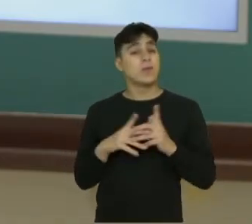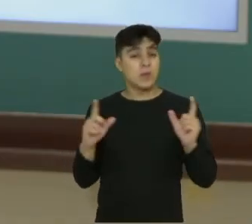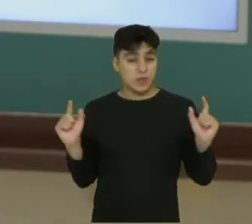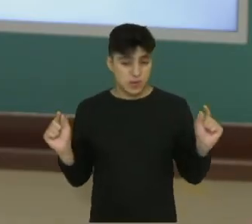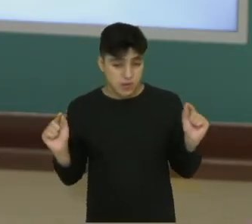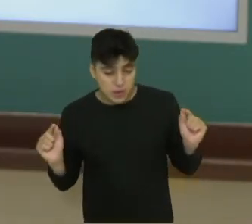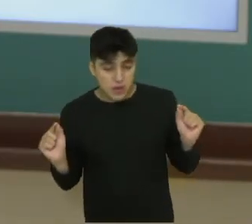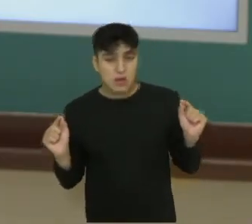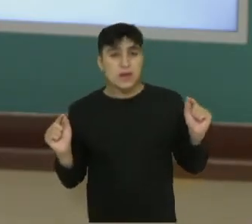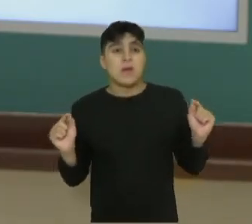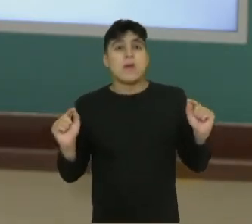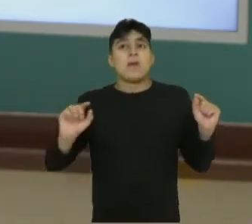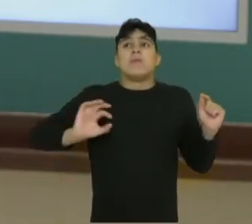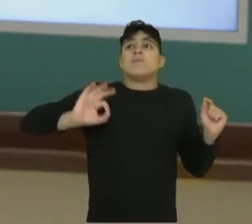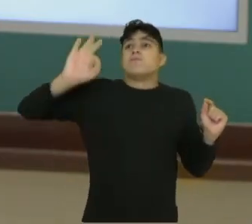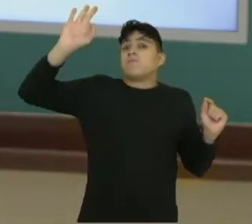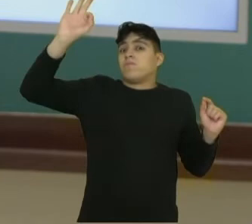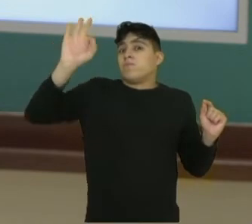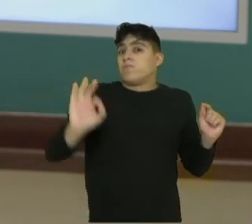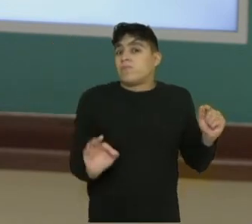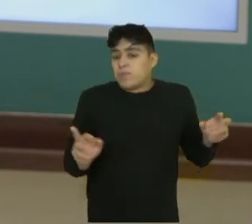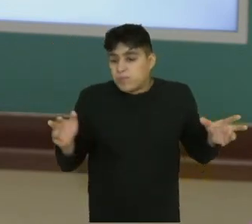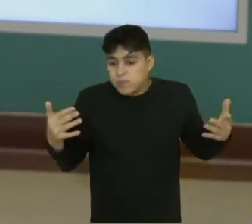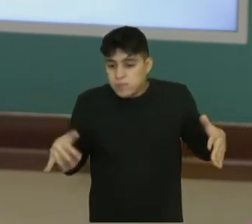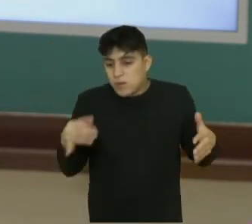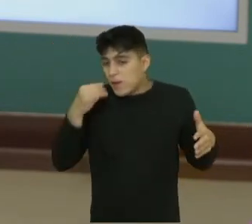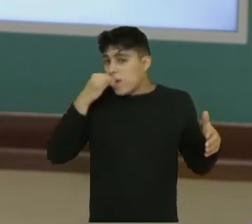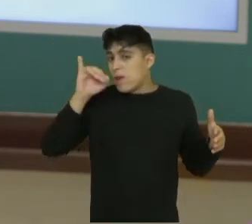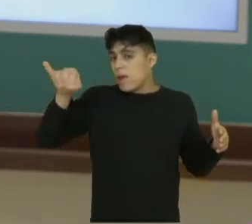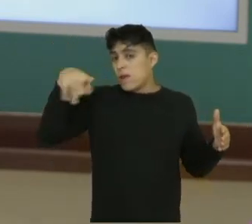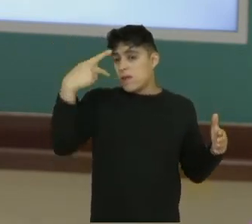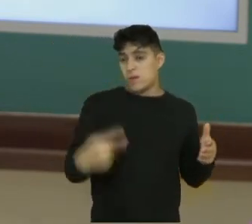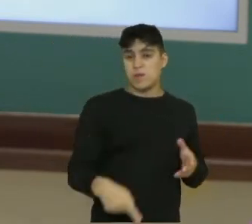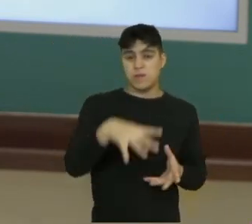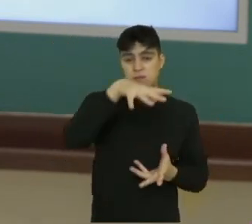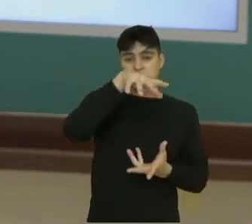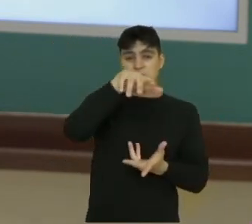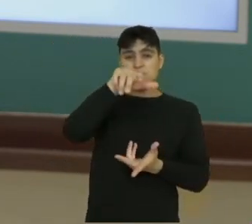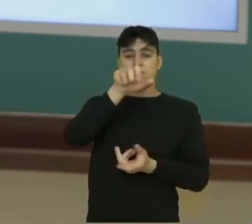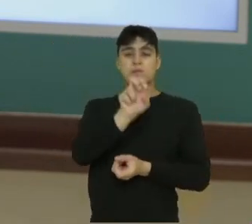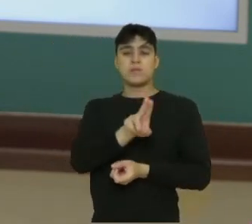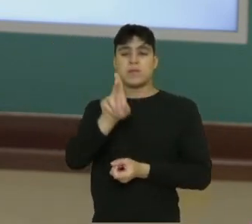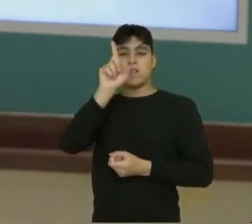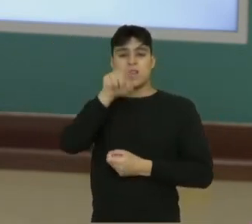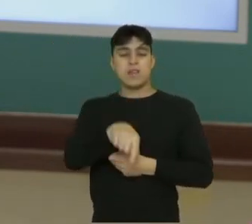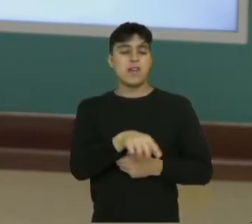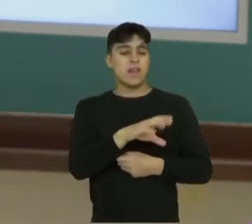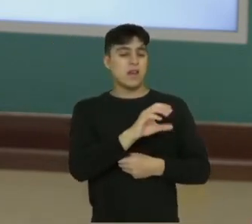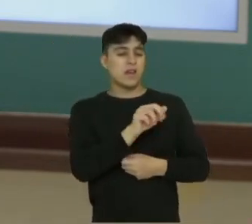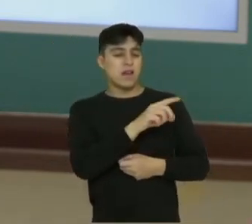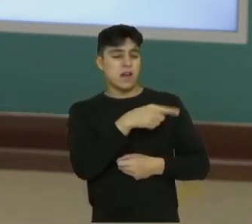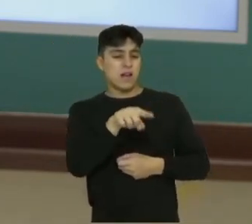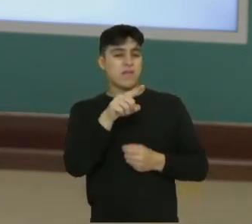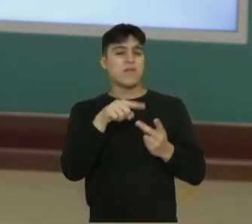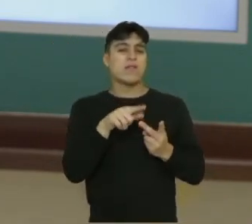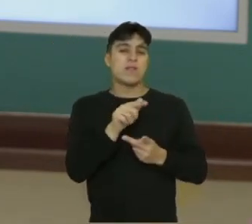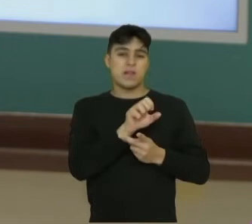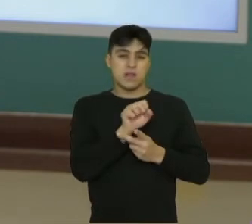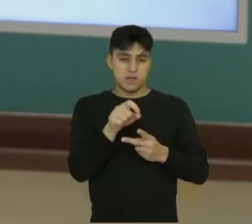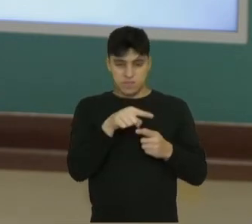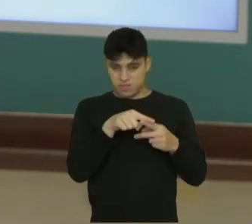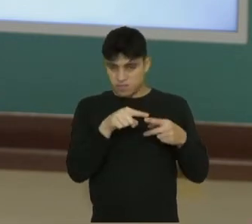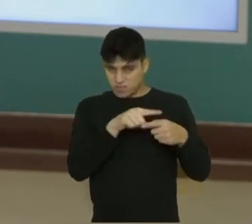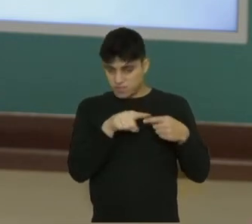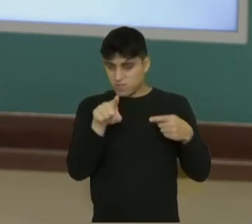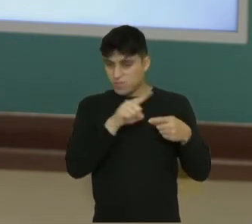grande parte da energia elétrica utilizada no mundo, é carvão mineral e gás, certo?